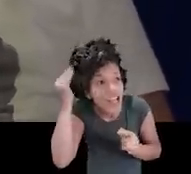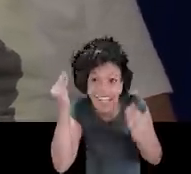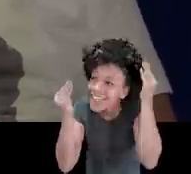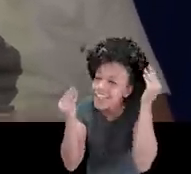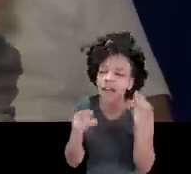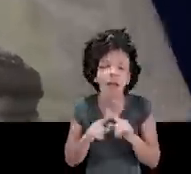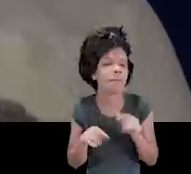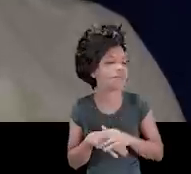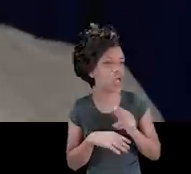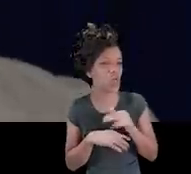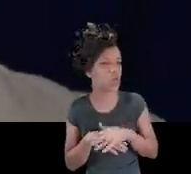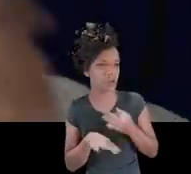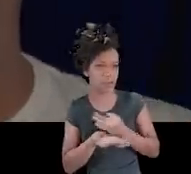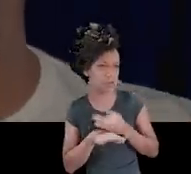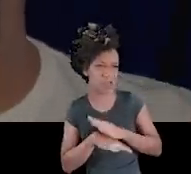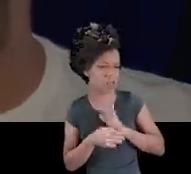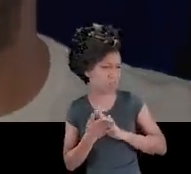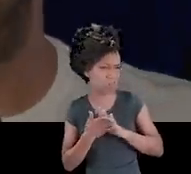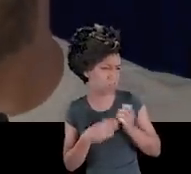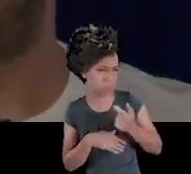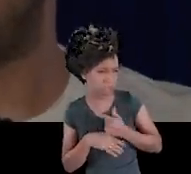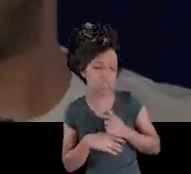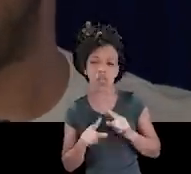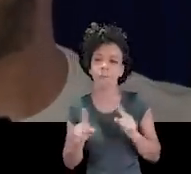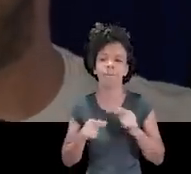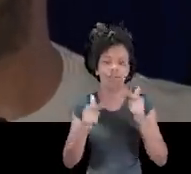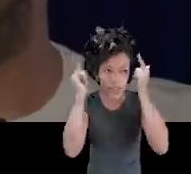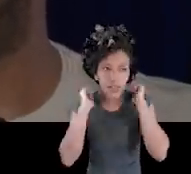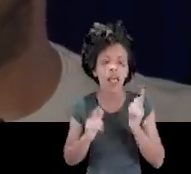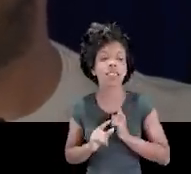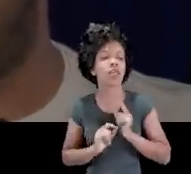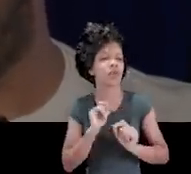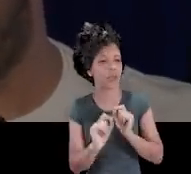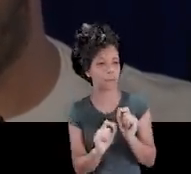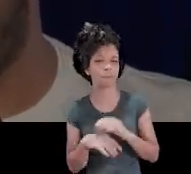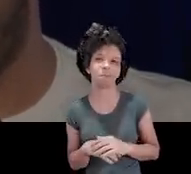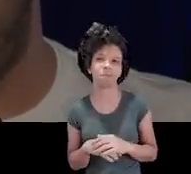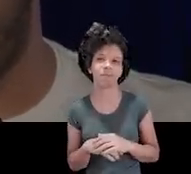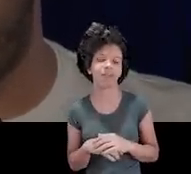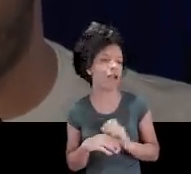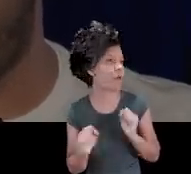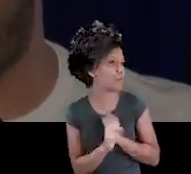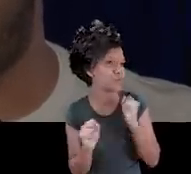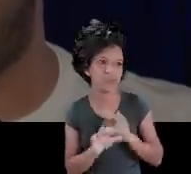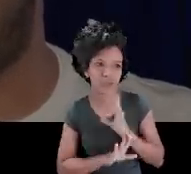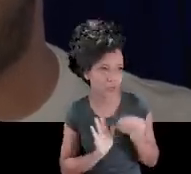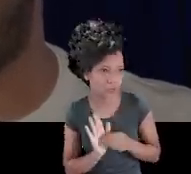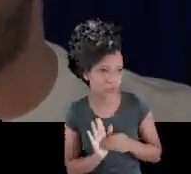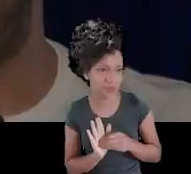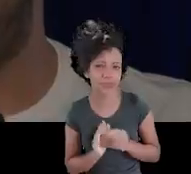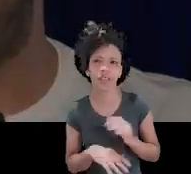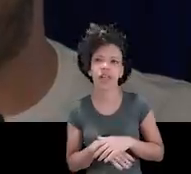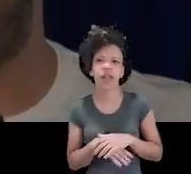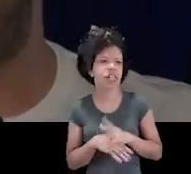negócio, cara, que eu vou falar, eu nunca me incomodei com nenhuma piada. Nunca, nunca. Mas a careca, ela tem uma parada que é o maior absurdo de todos. Um cara